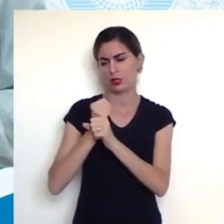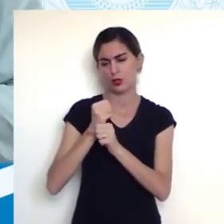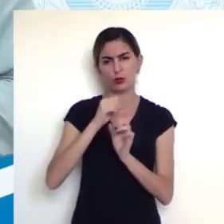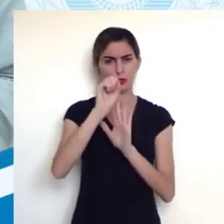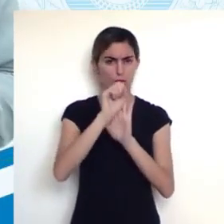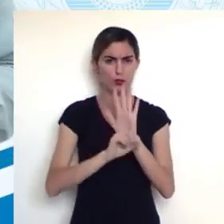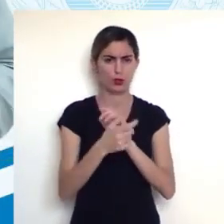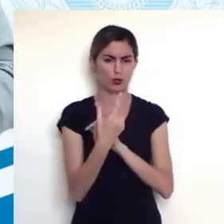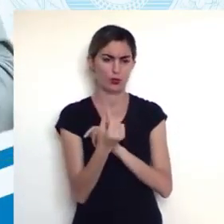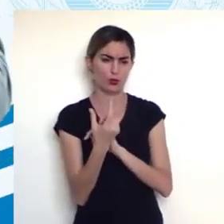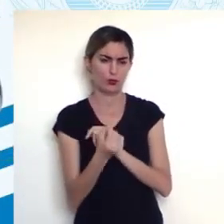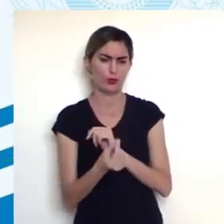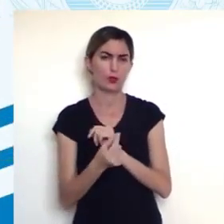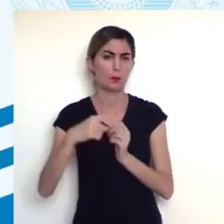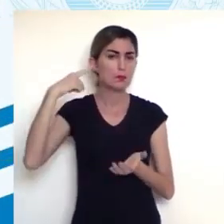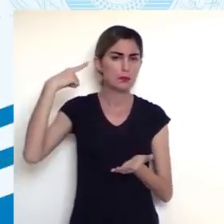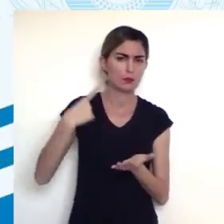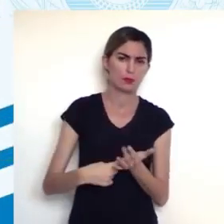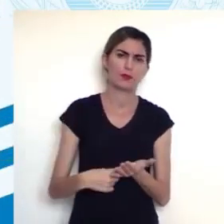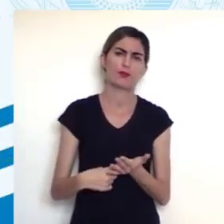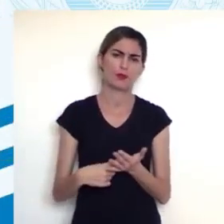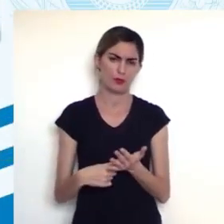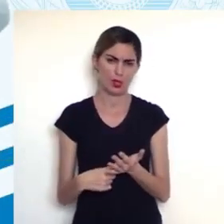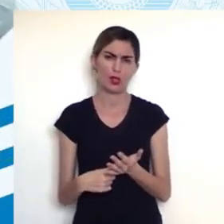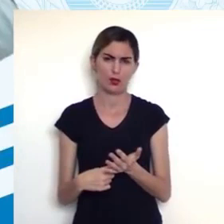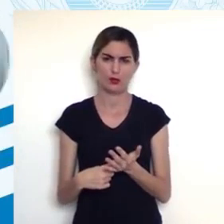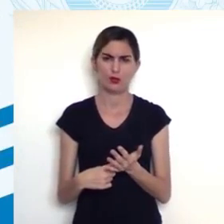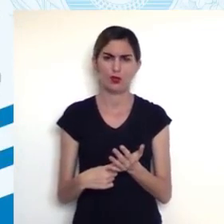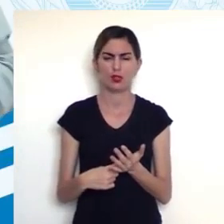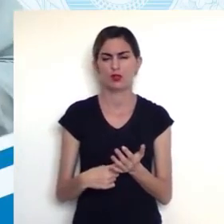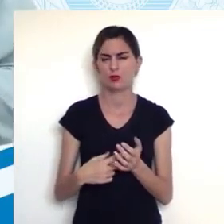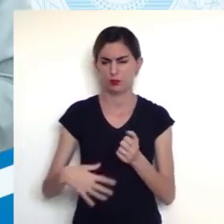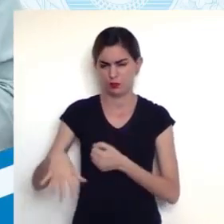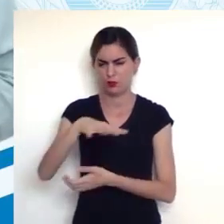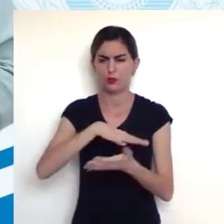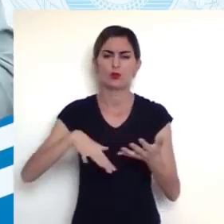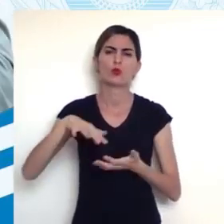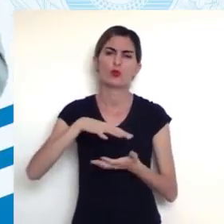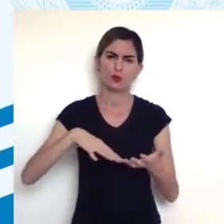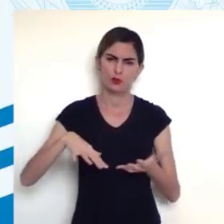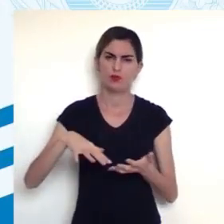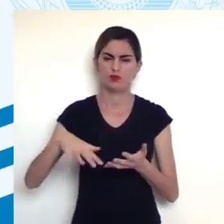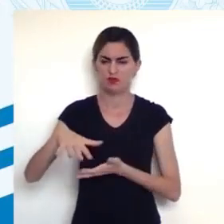XX foram marcadas, pessoal, por um intenso